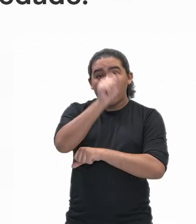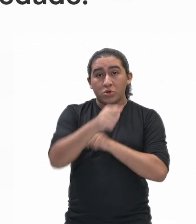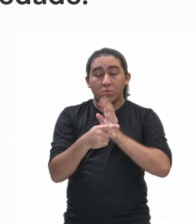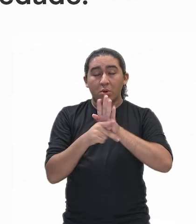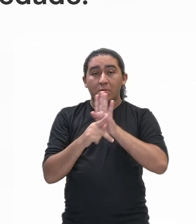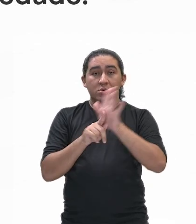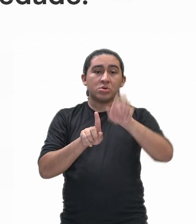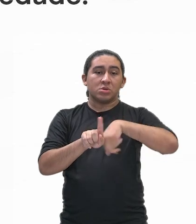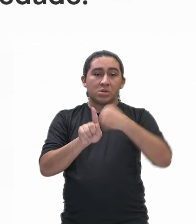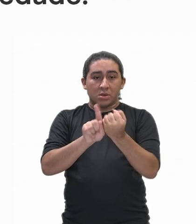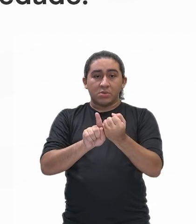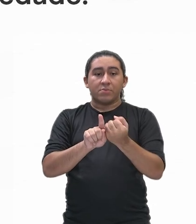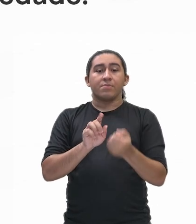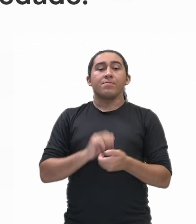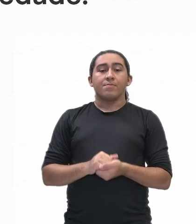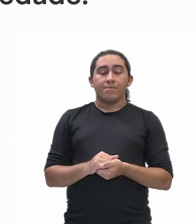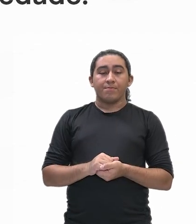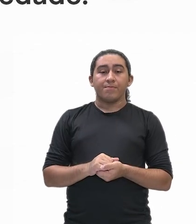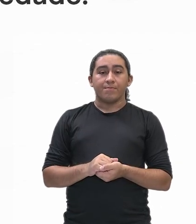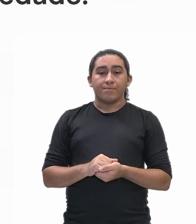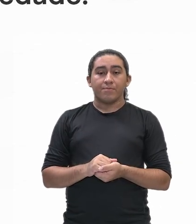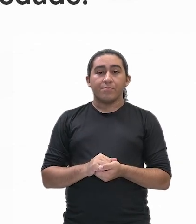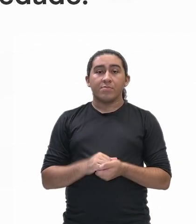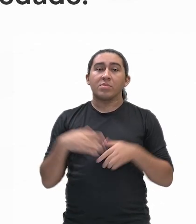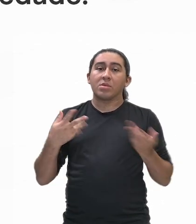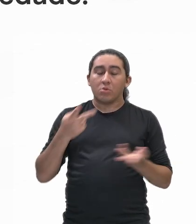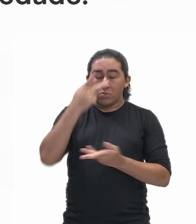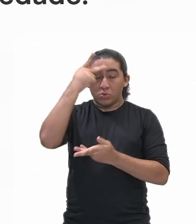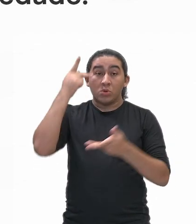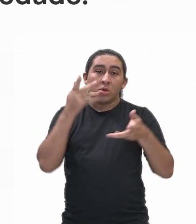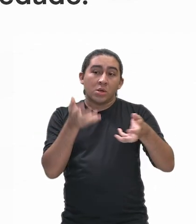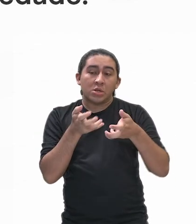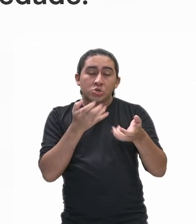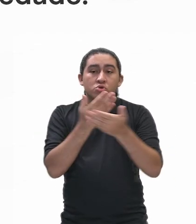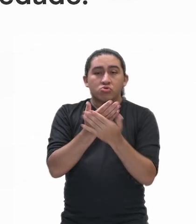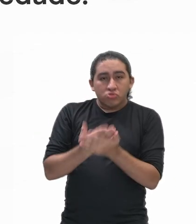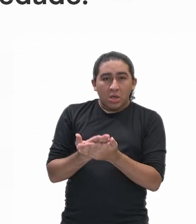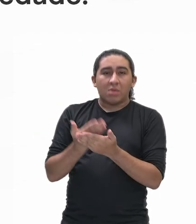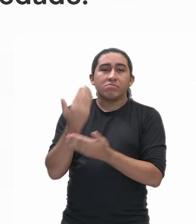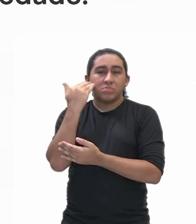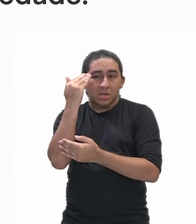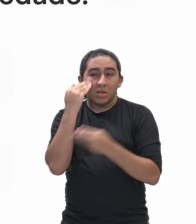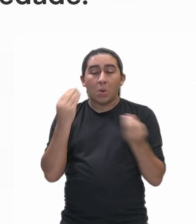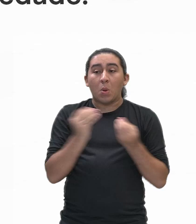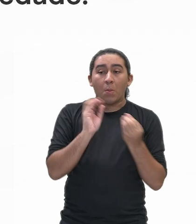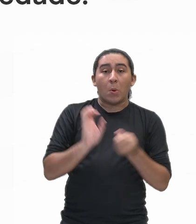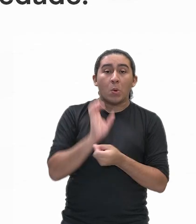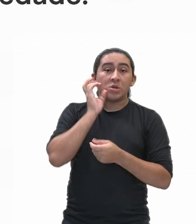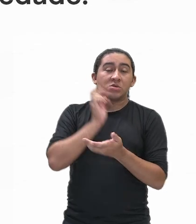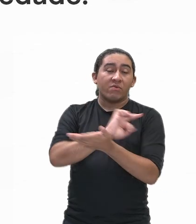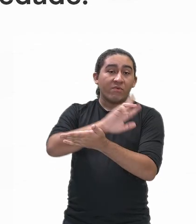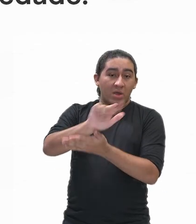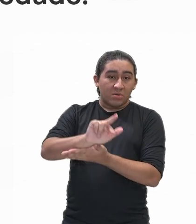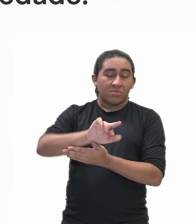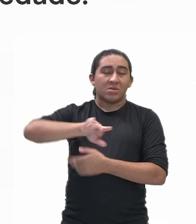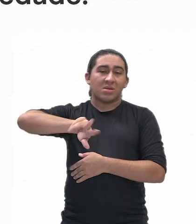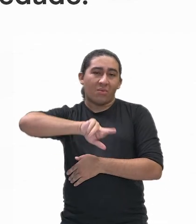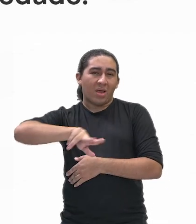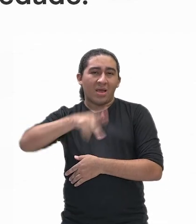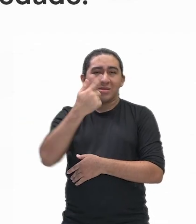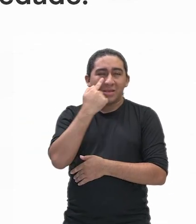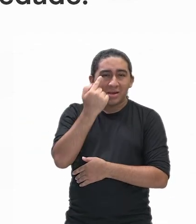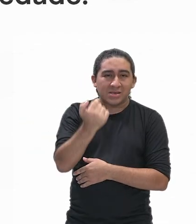sociedade. Então, se queria estudar, queria ver como que estavam as coisas acontecendo, não para